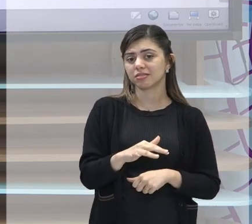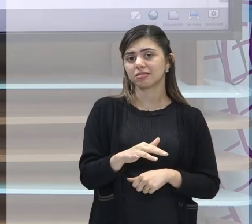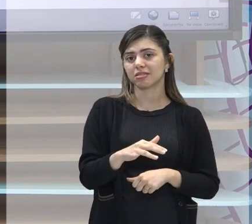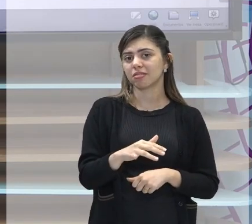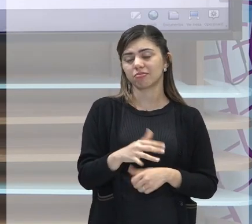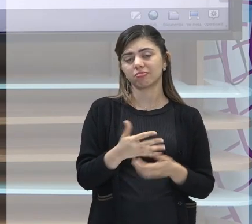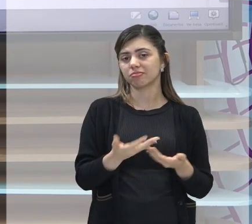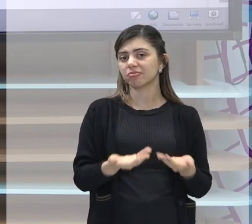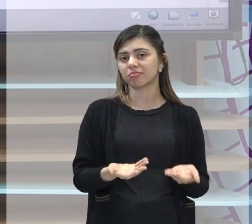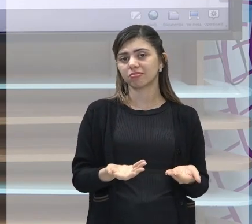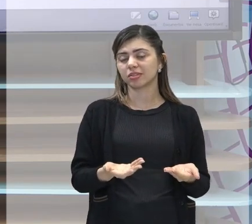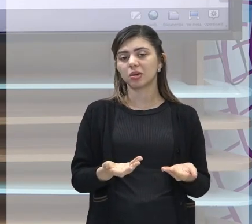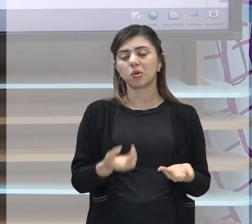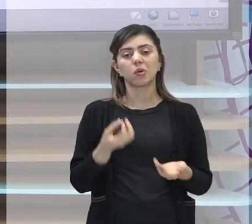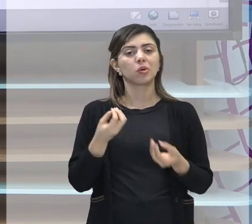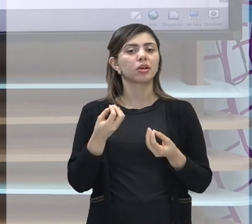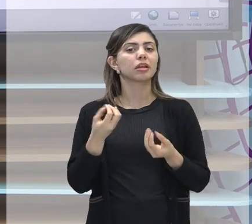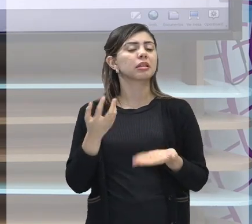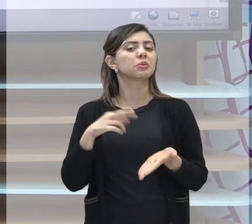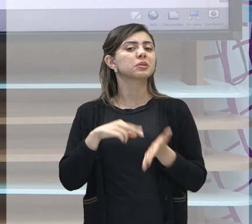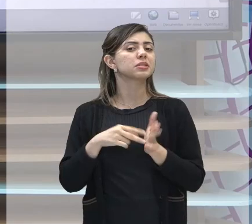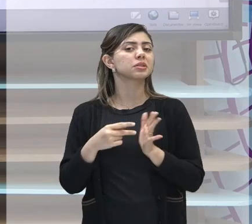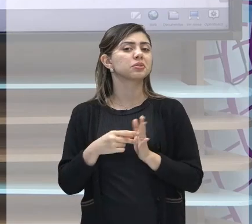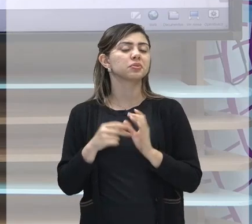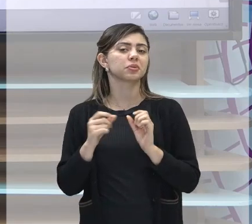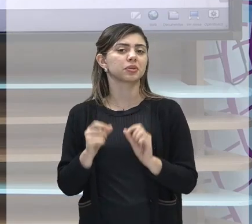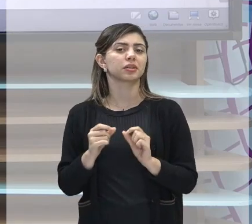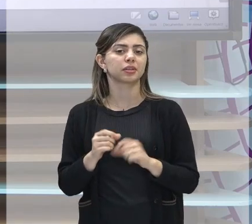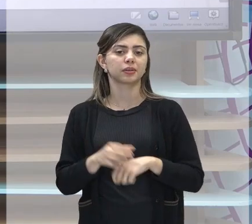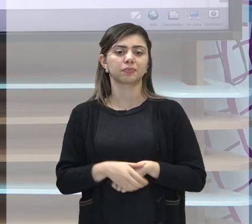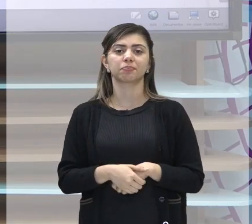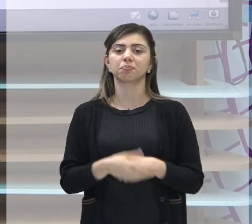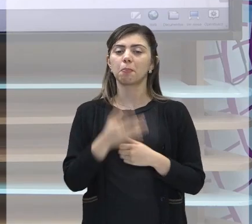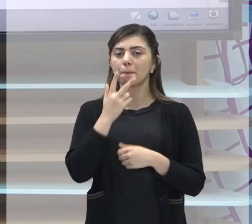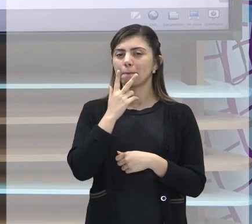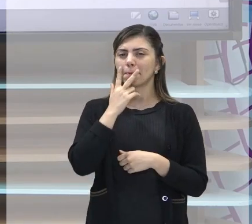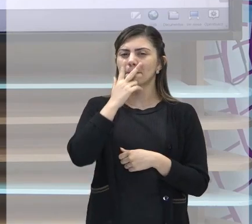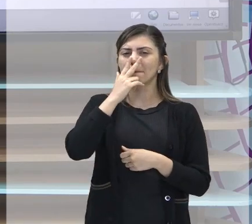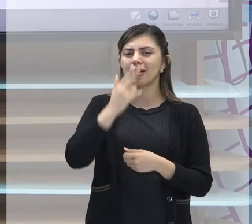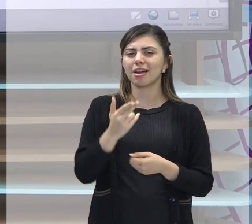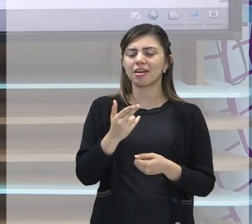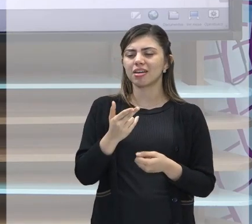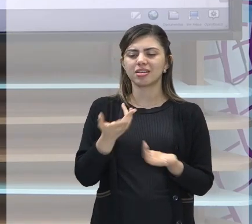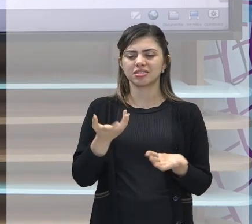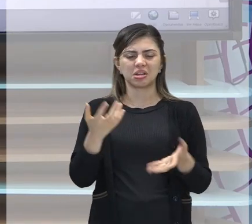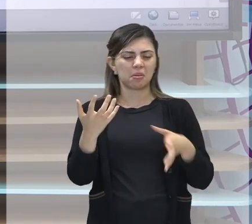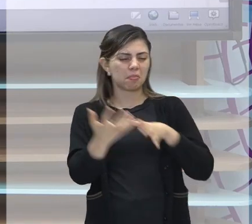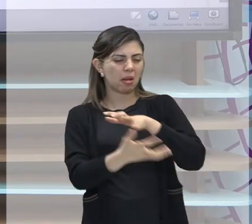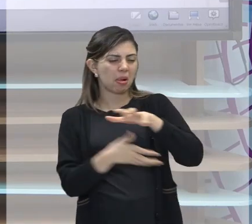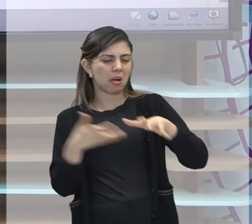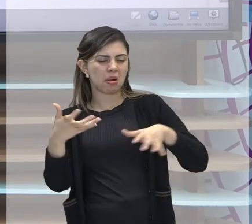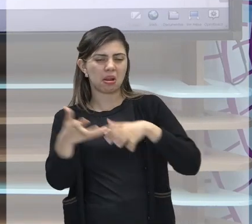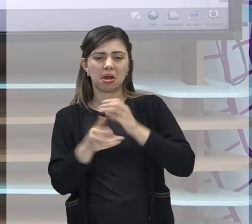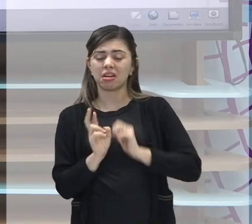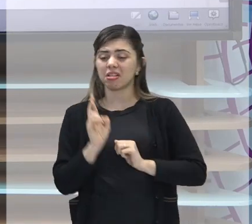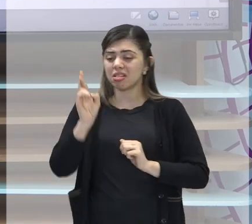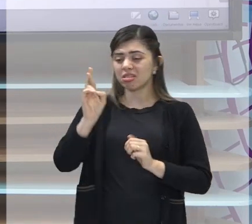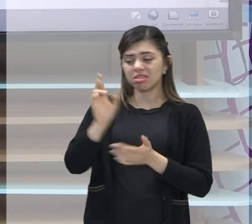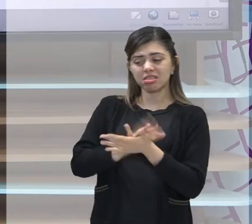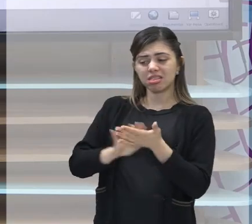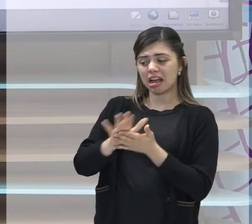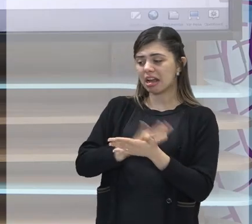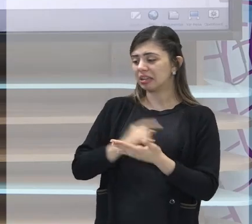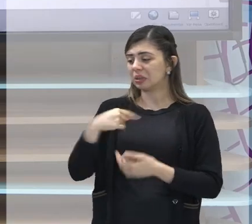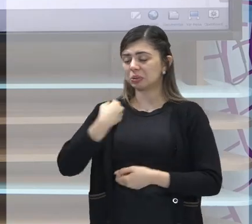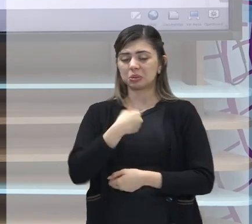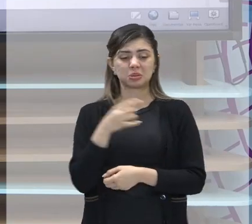bebê. O que isso traz? A imagem de desordem, a imagem de insegurança.